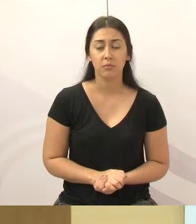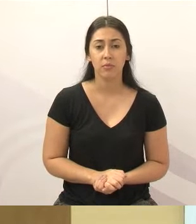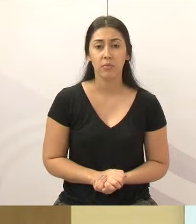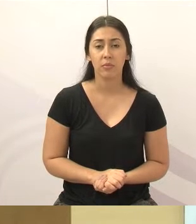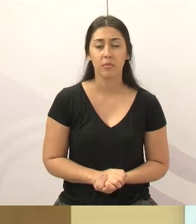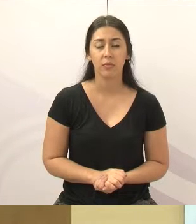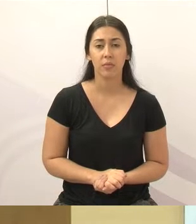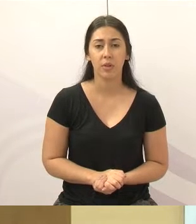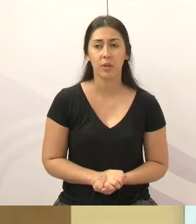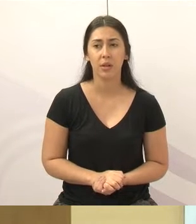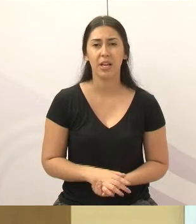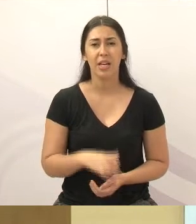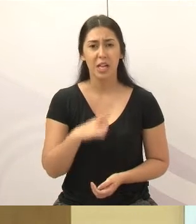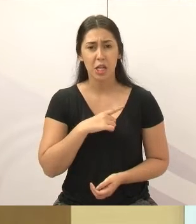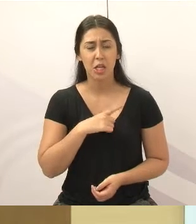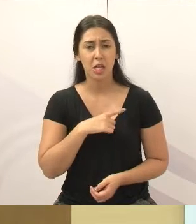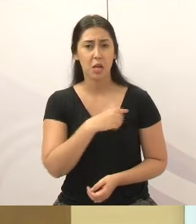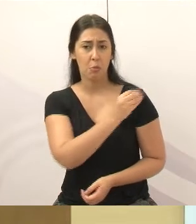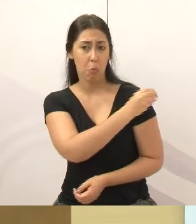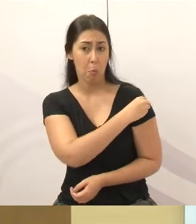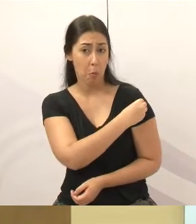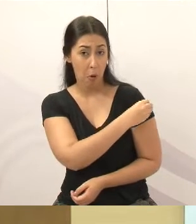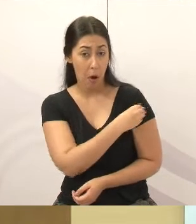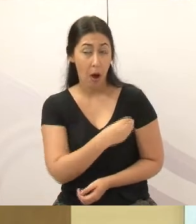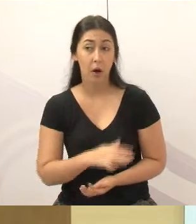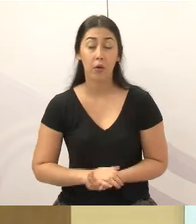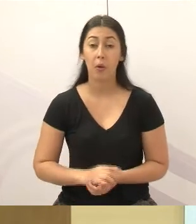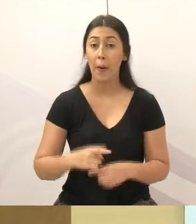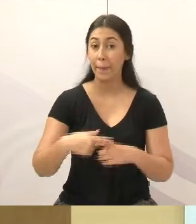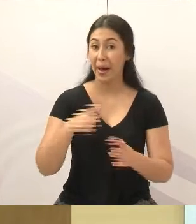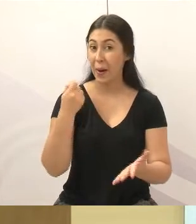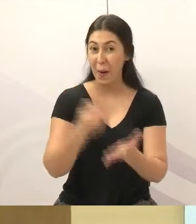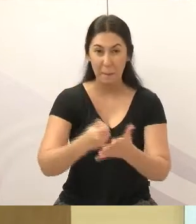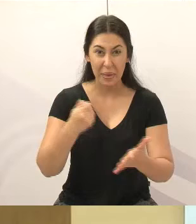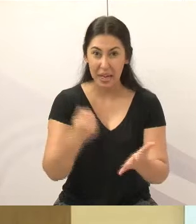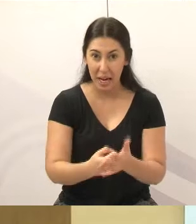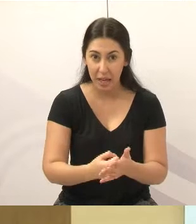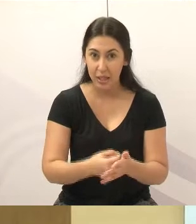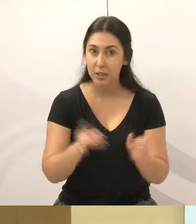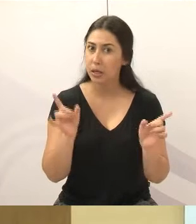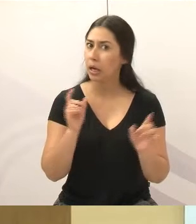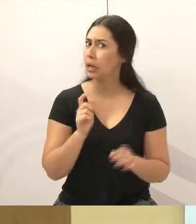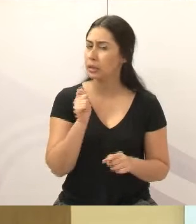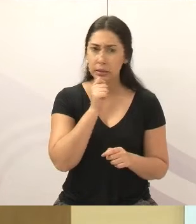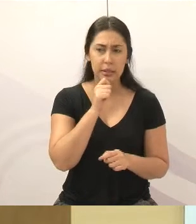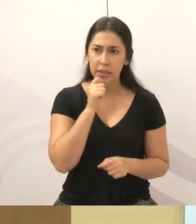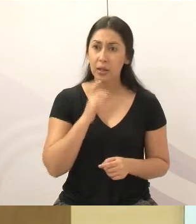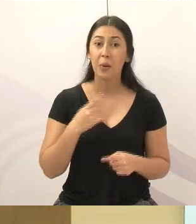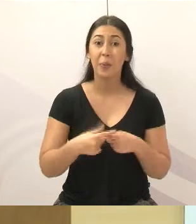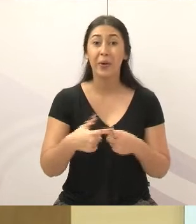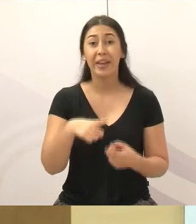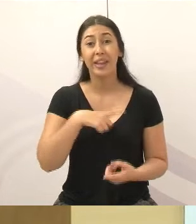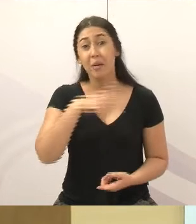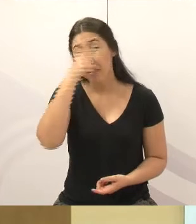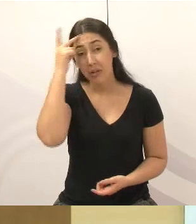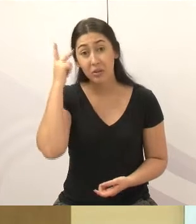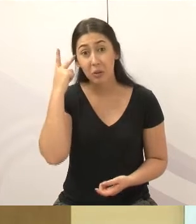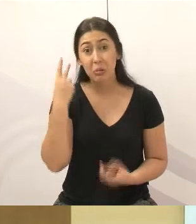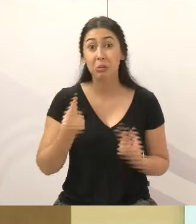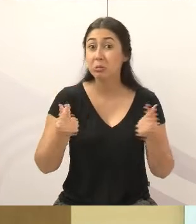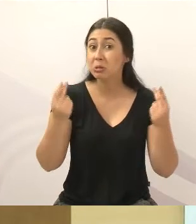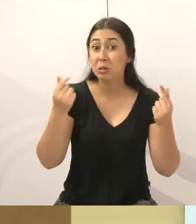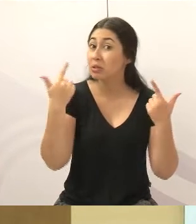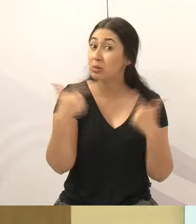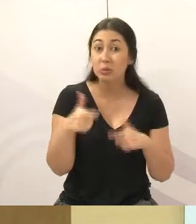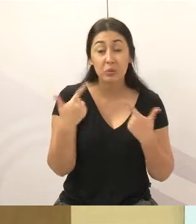em gel. E aí você não obrigaria, neste momento, as pessoas a terem essa despesa. Porque tem muita gente aí que não tem dinheiro nem para comprar